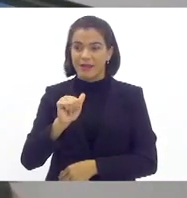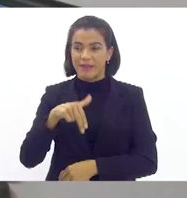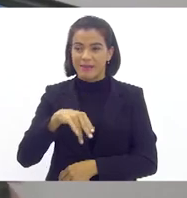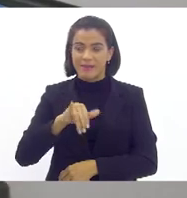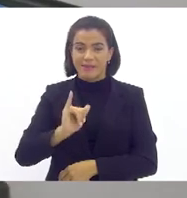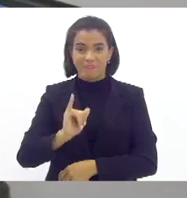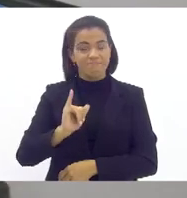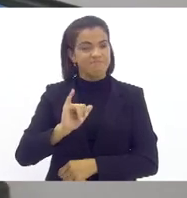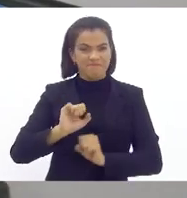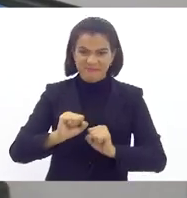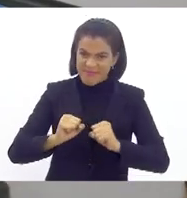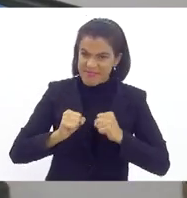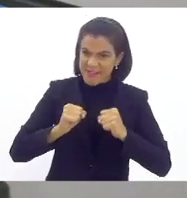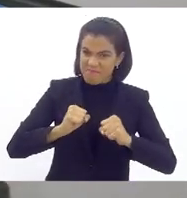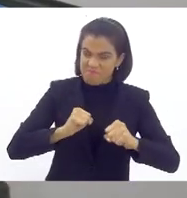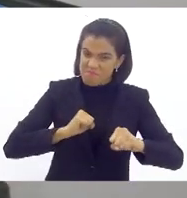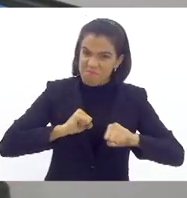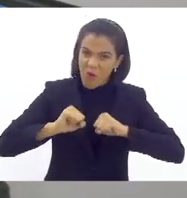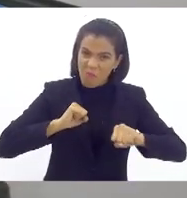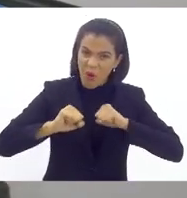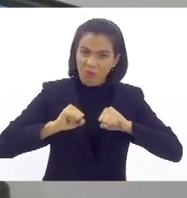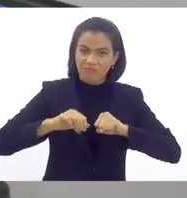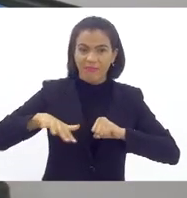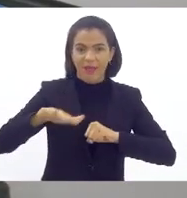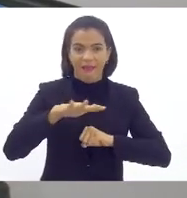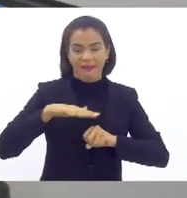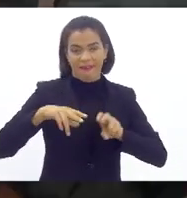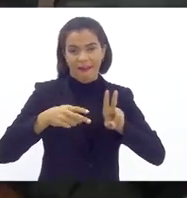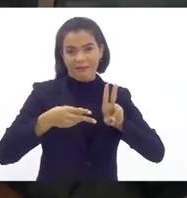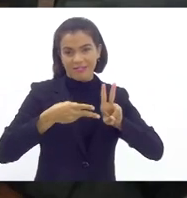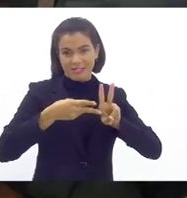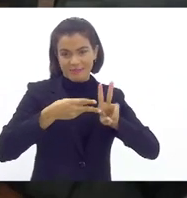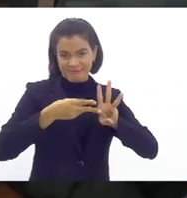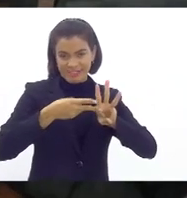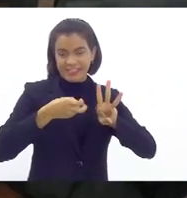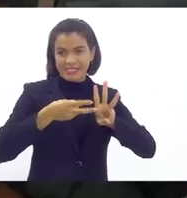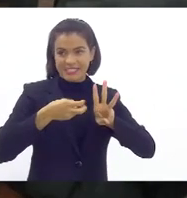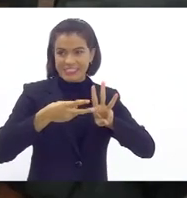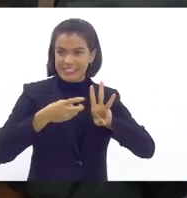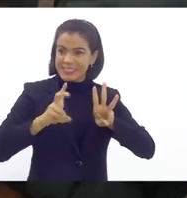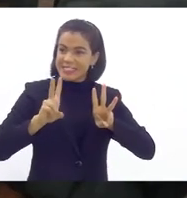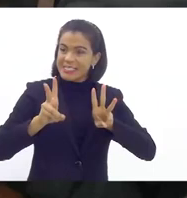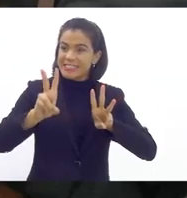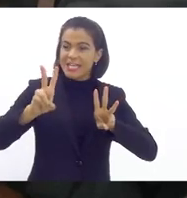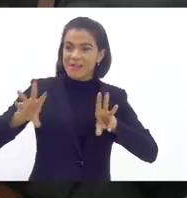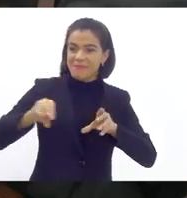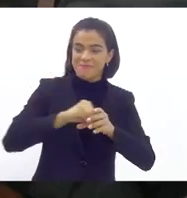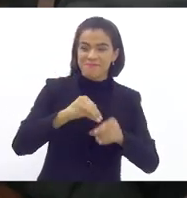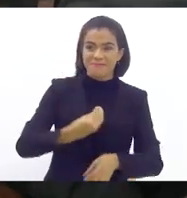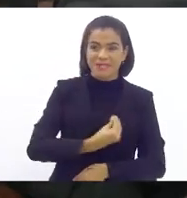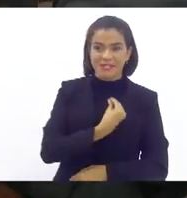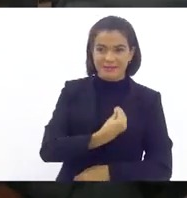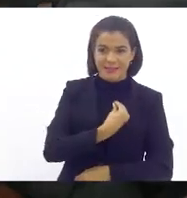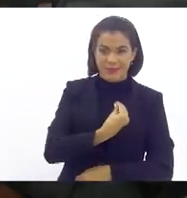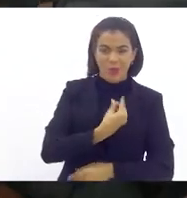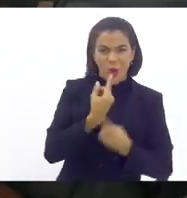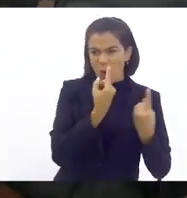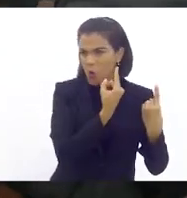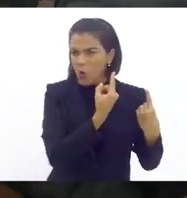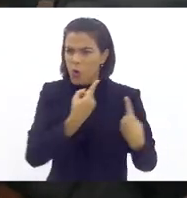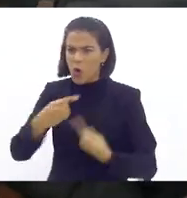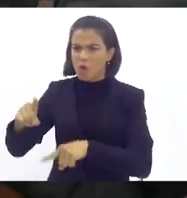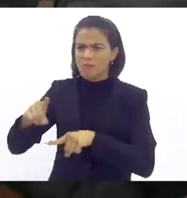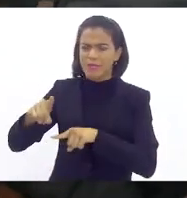da causa indígena, está sempre presente aqui com a gente. E sempre contra esse marco temporal, que quer